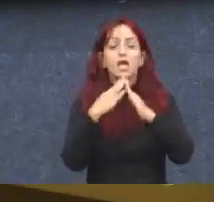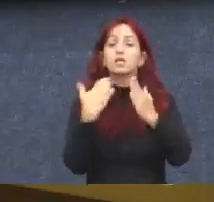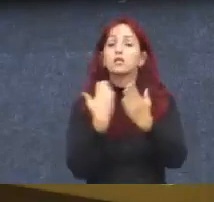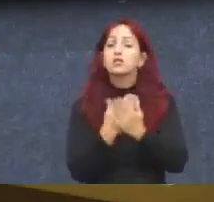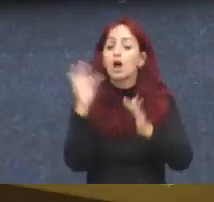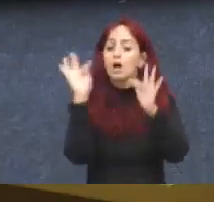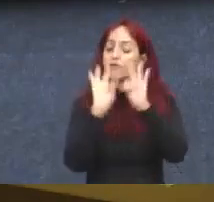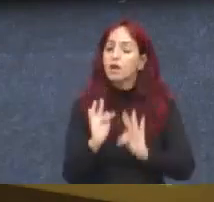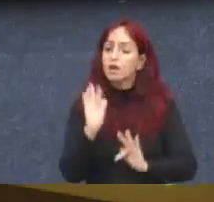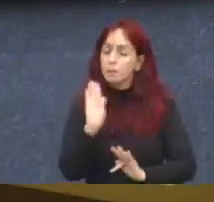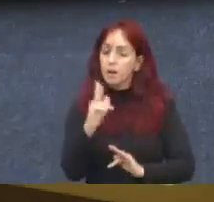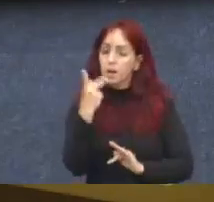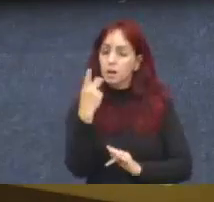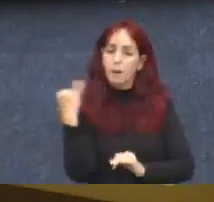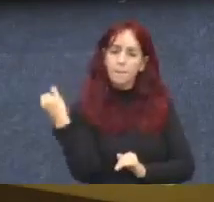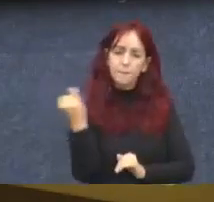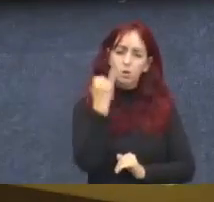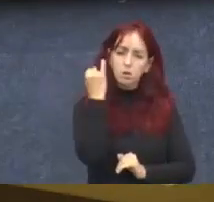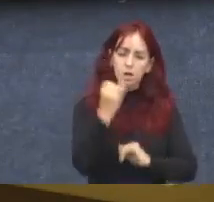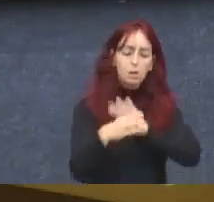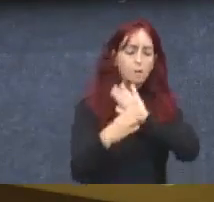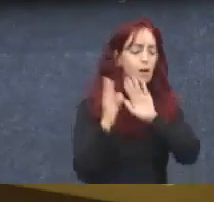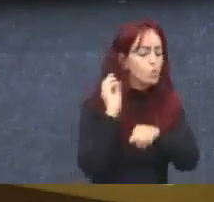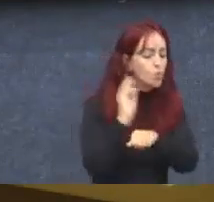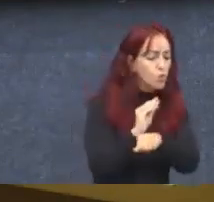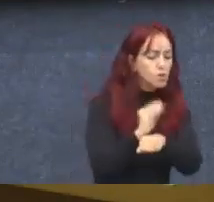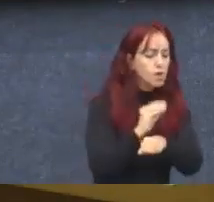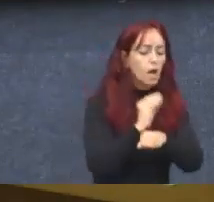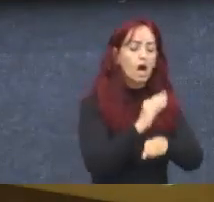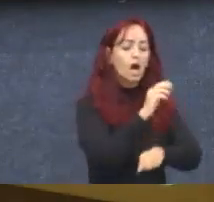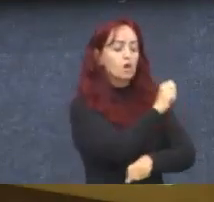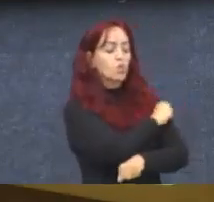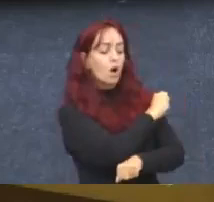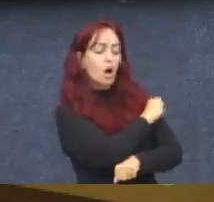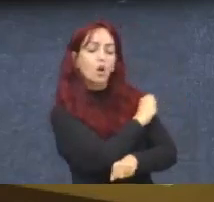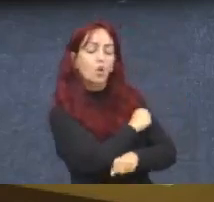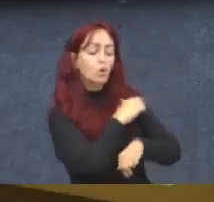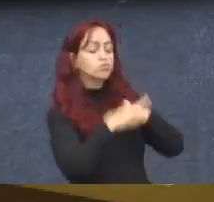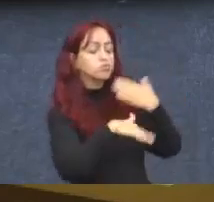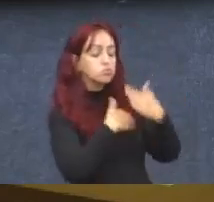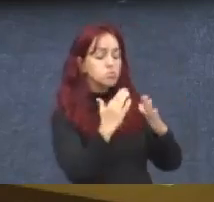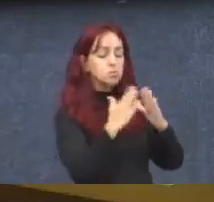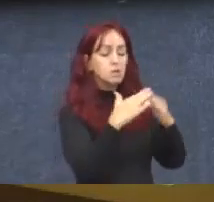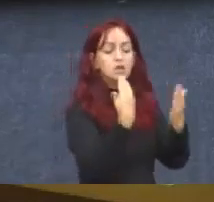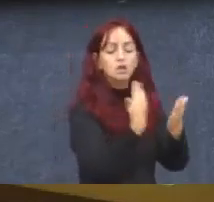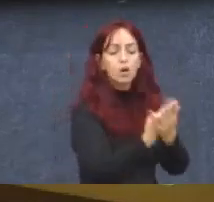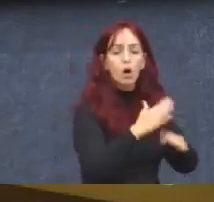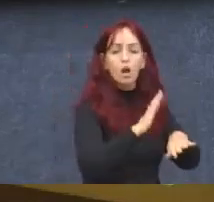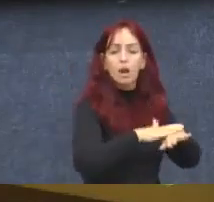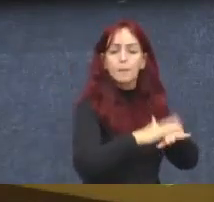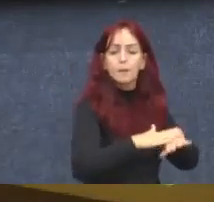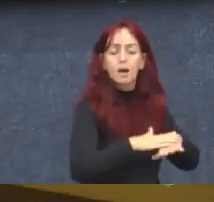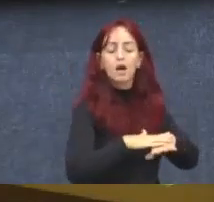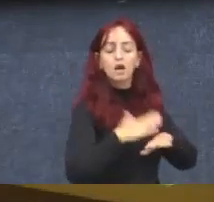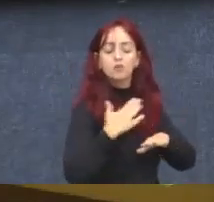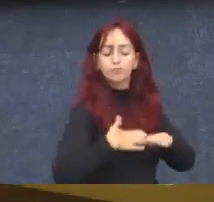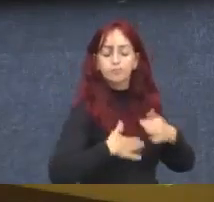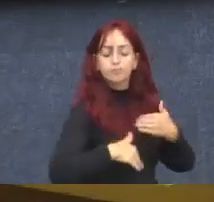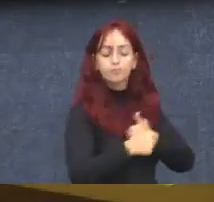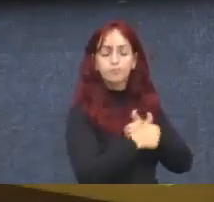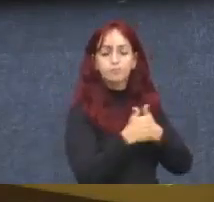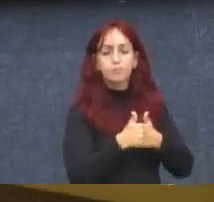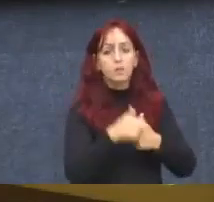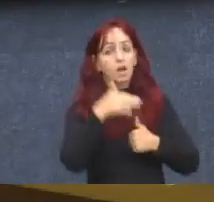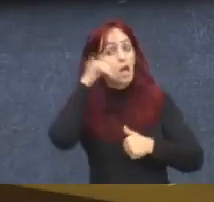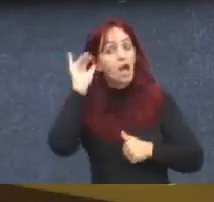tão importante para cuidar desses alunos, tornar o ambiente escolar mais atrativo e evitar futuros ataques. E a